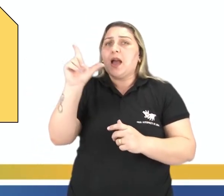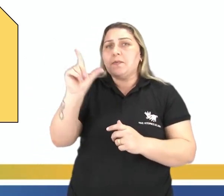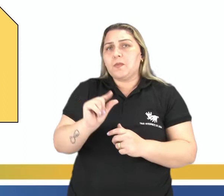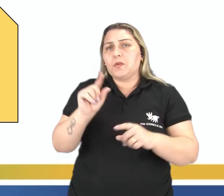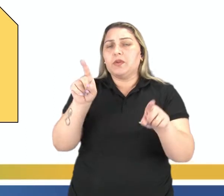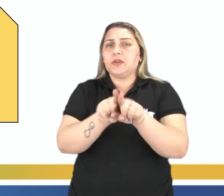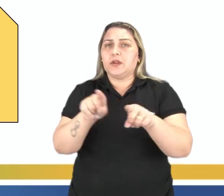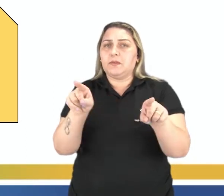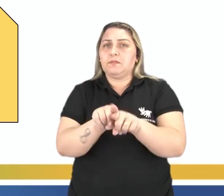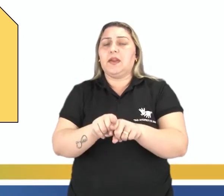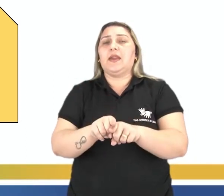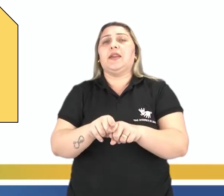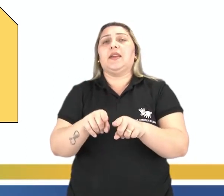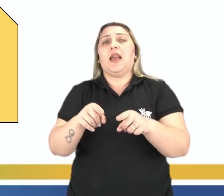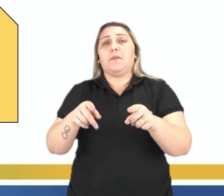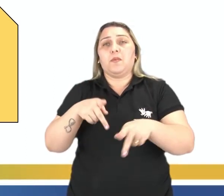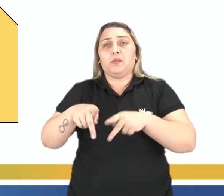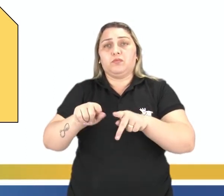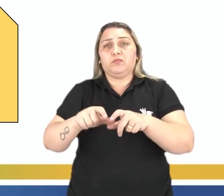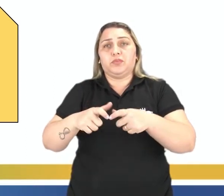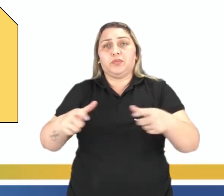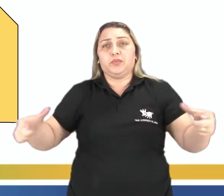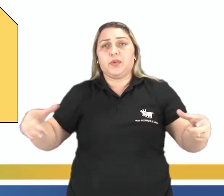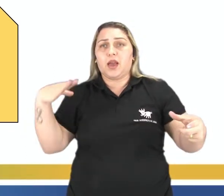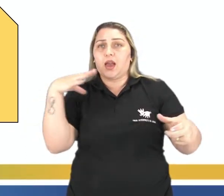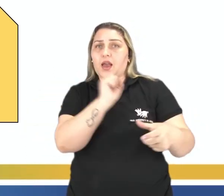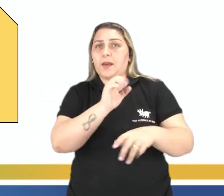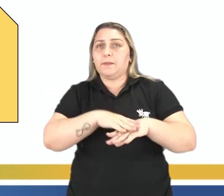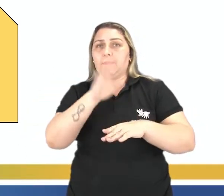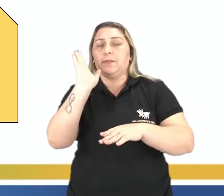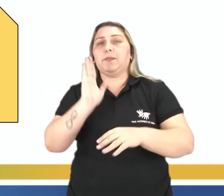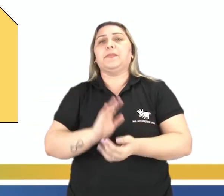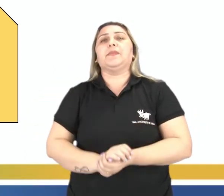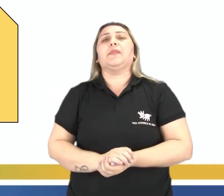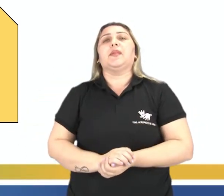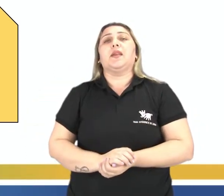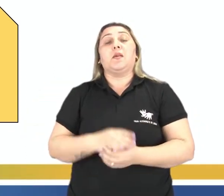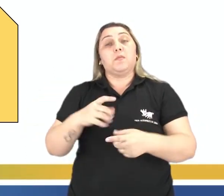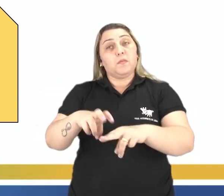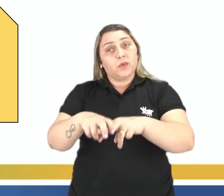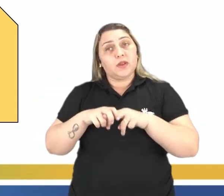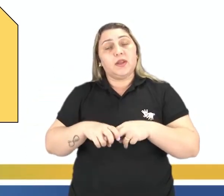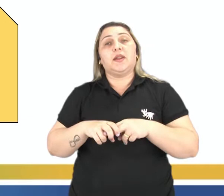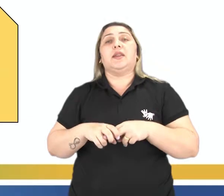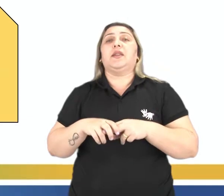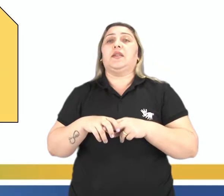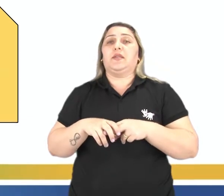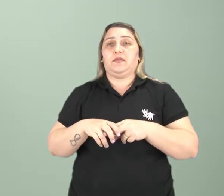ao mesmo tempo em que a população ela crescia muito mais acelerada. E isso poderia